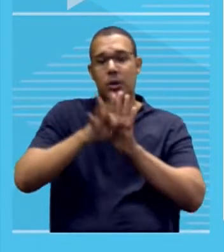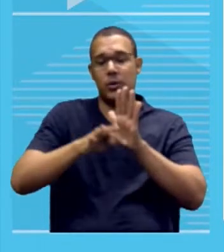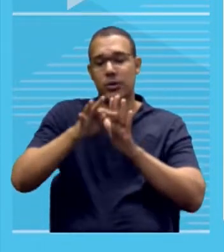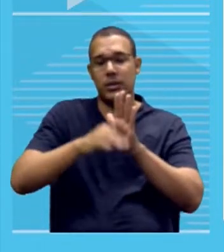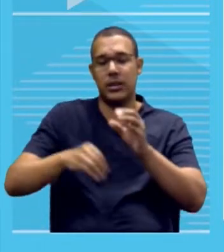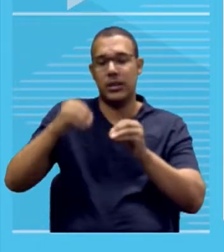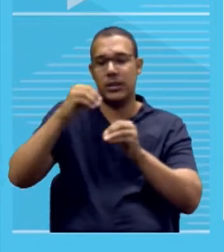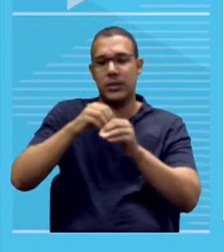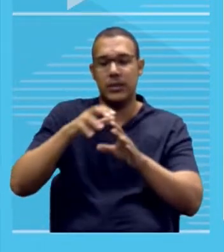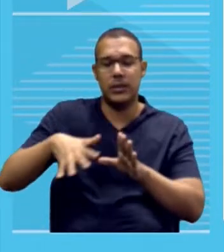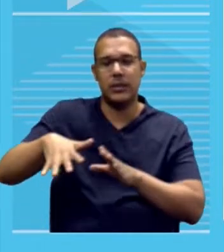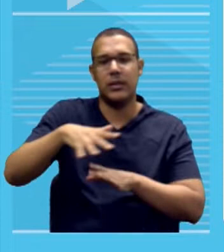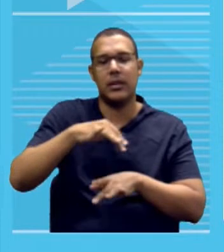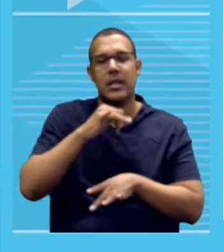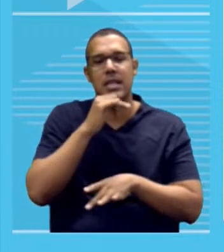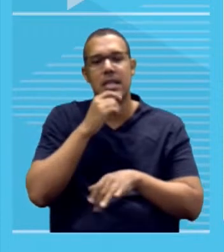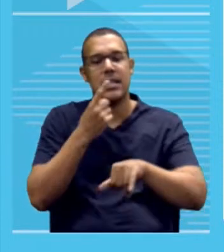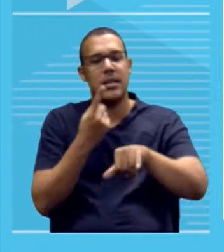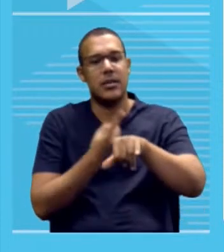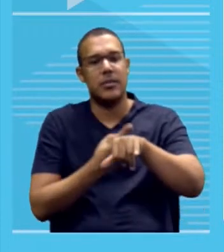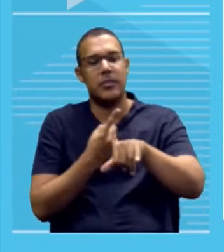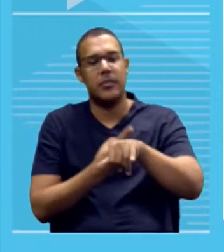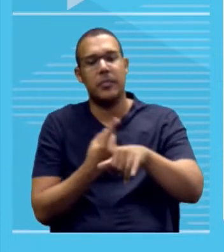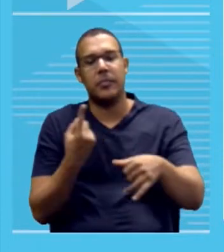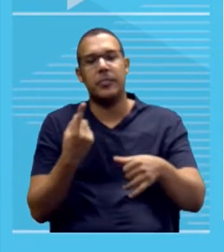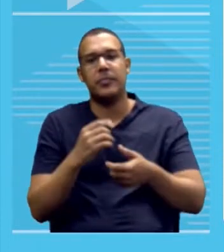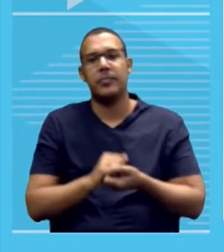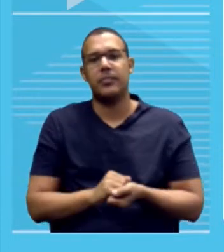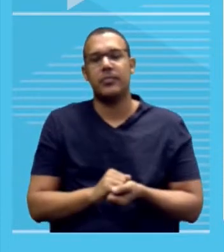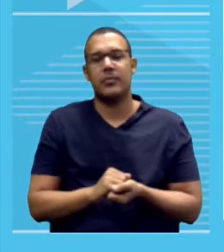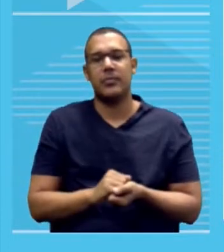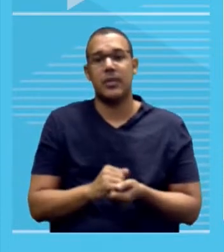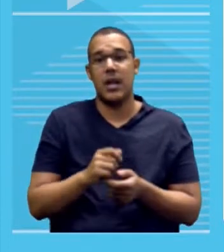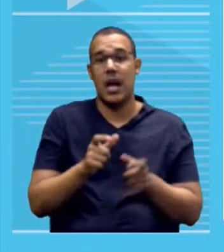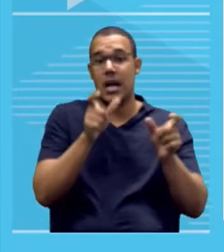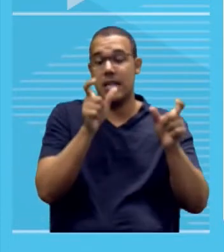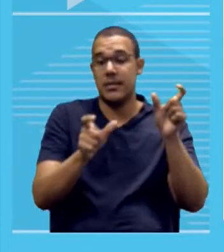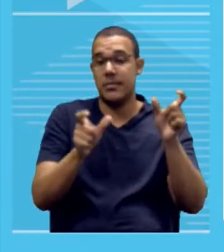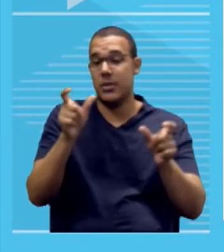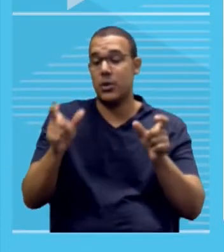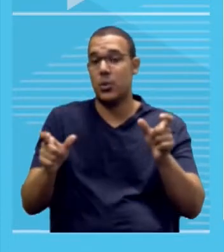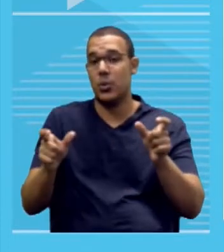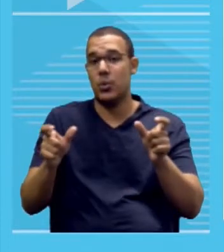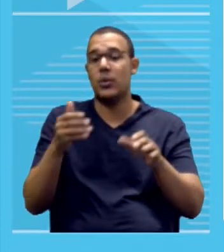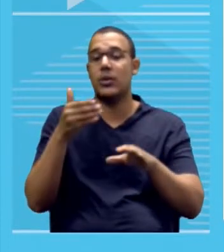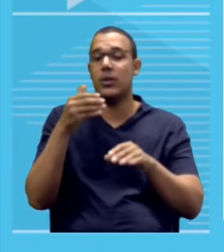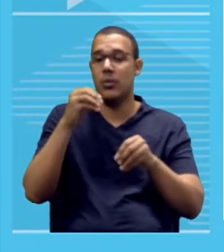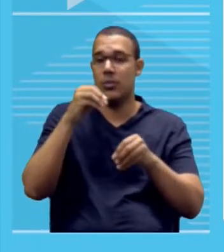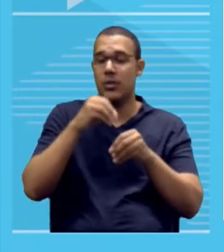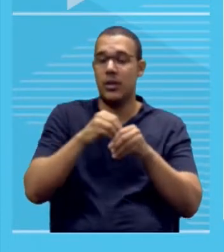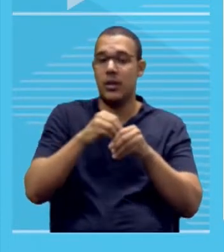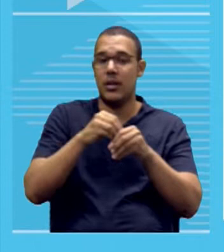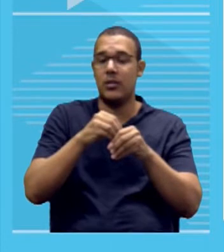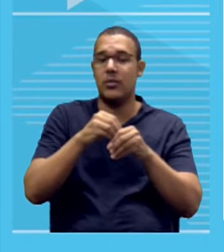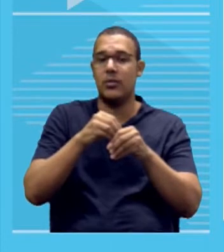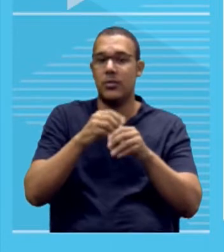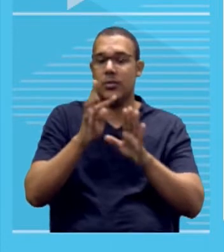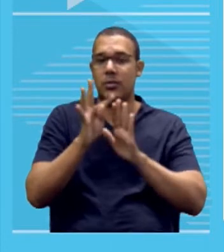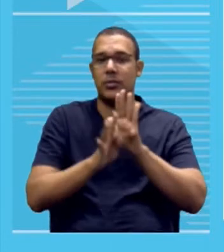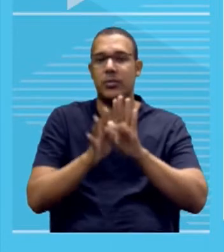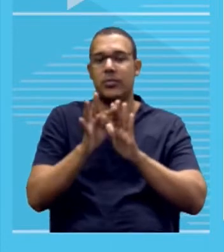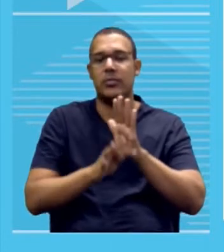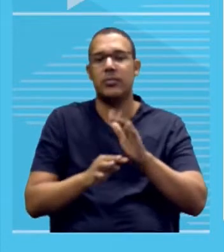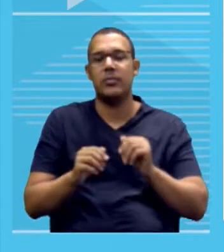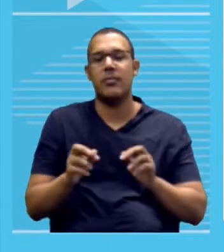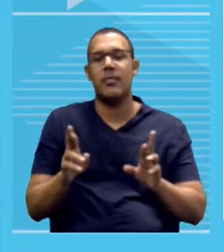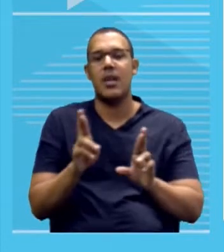assim professor é o tempo em que aquilo foi dito são as pessoas que estão lá no diálogo é